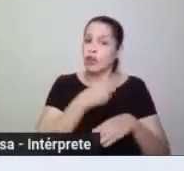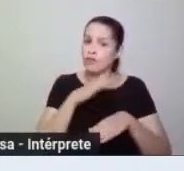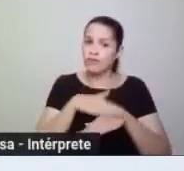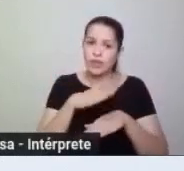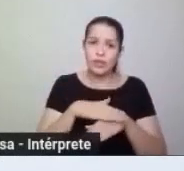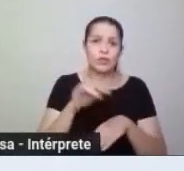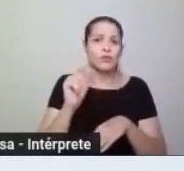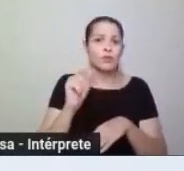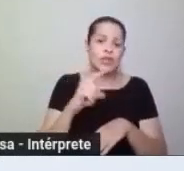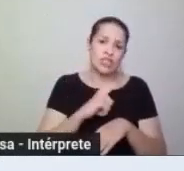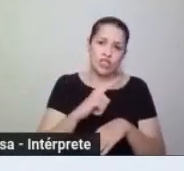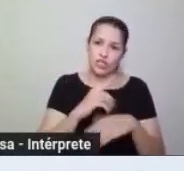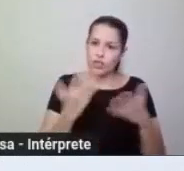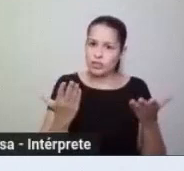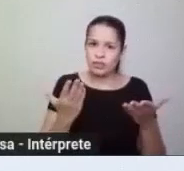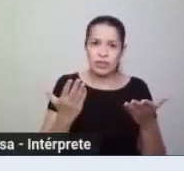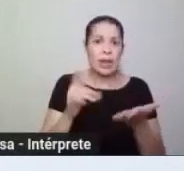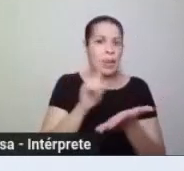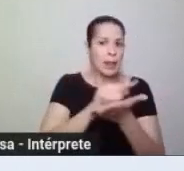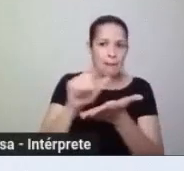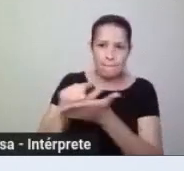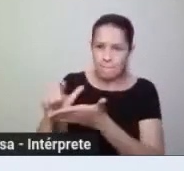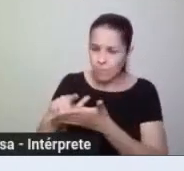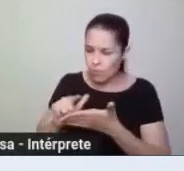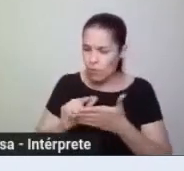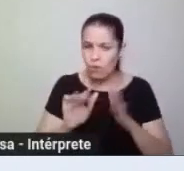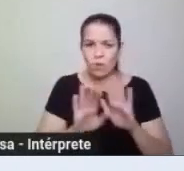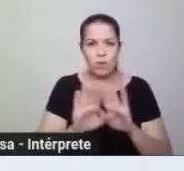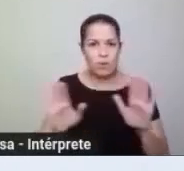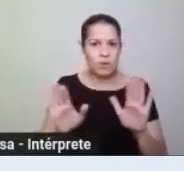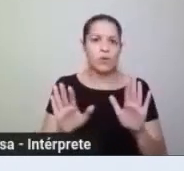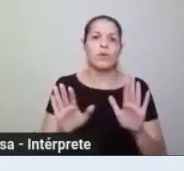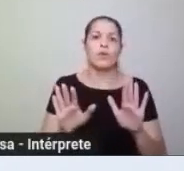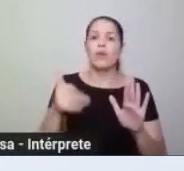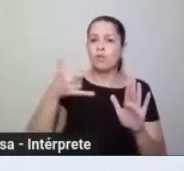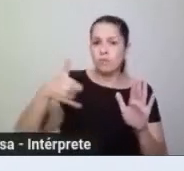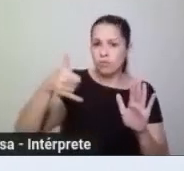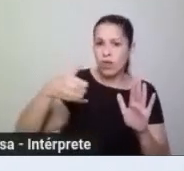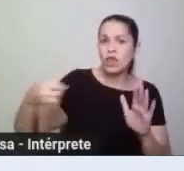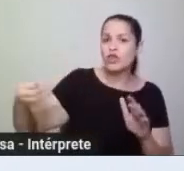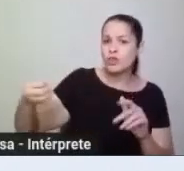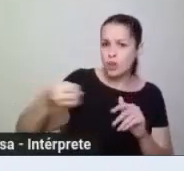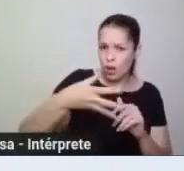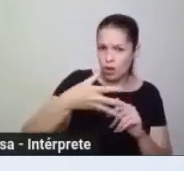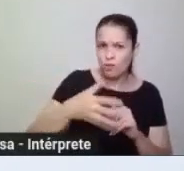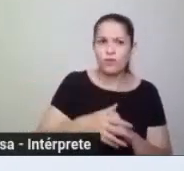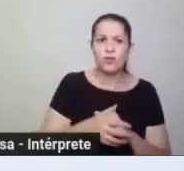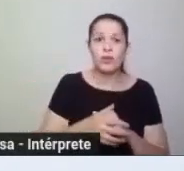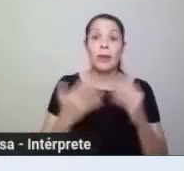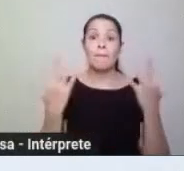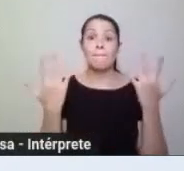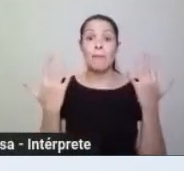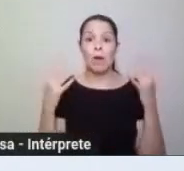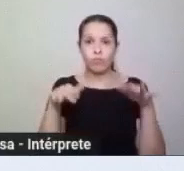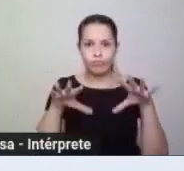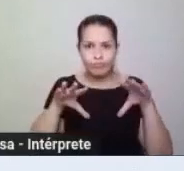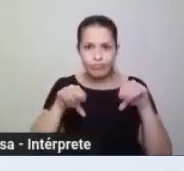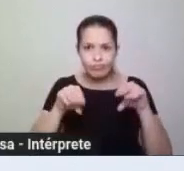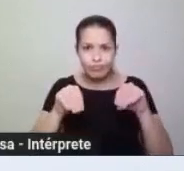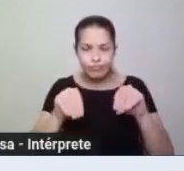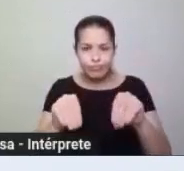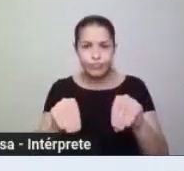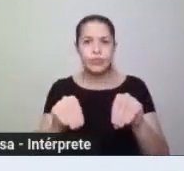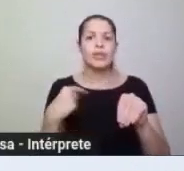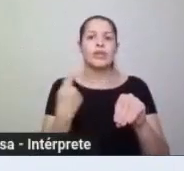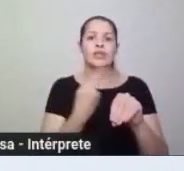tinha em mão, limpou o redutor, pôs um lubrificante novo e manualmente a gente fez